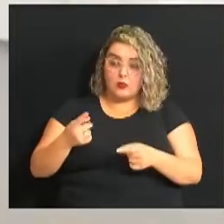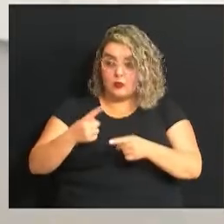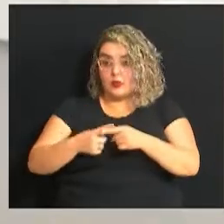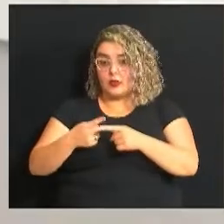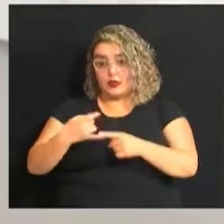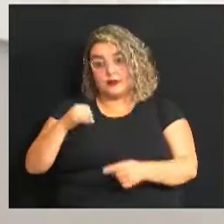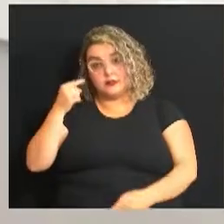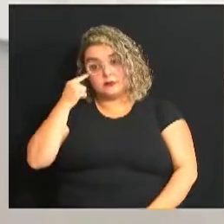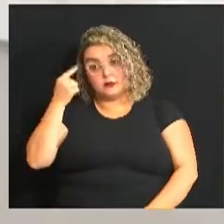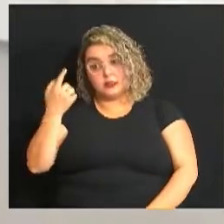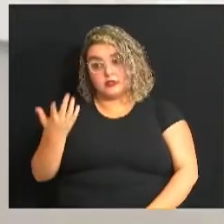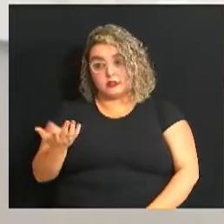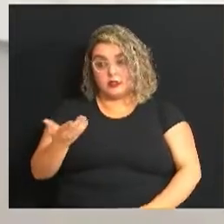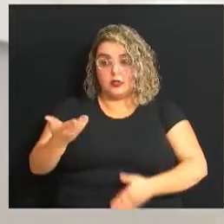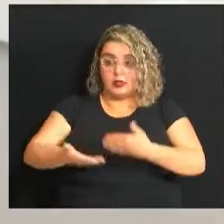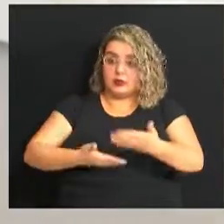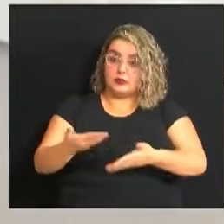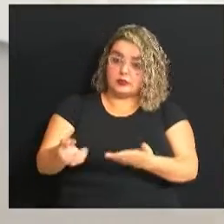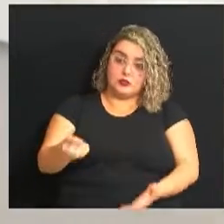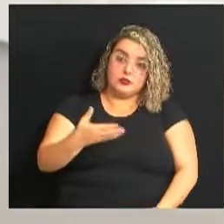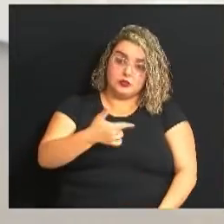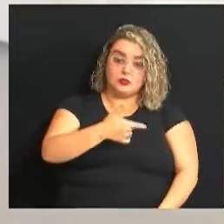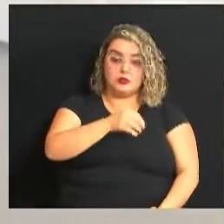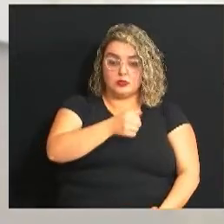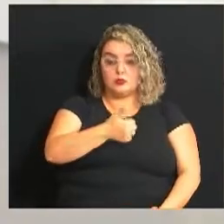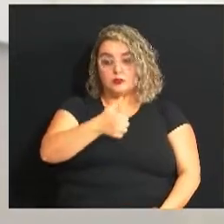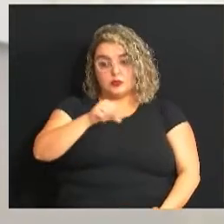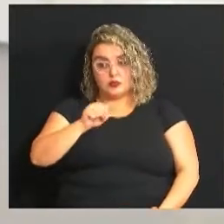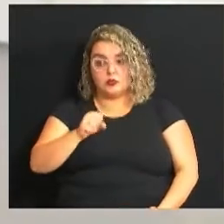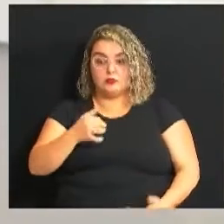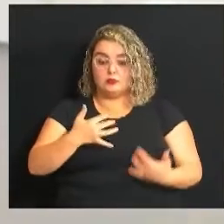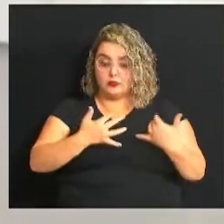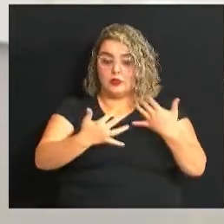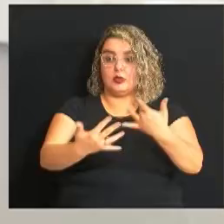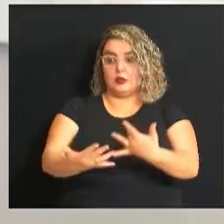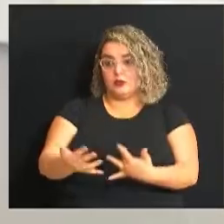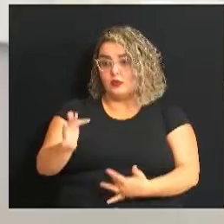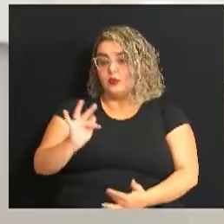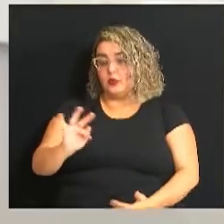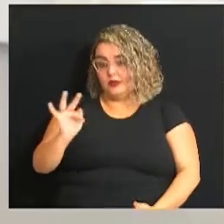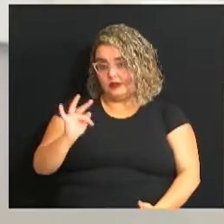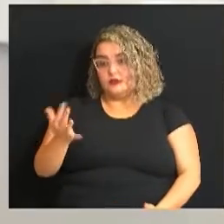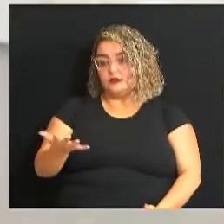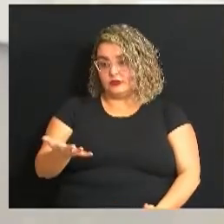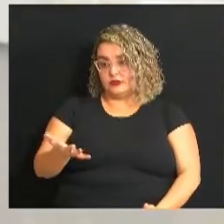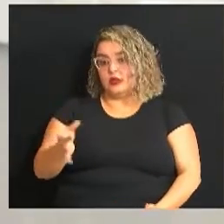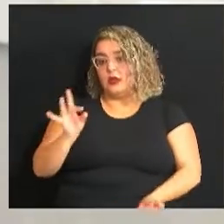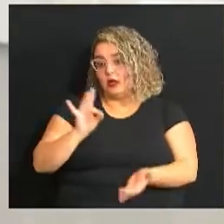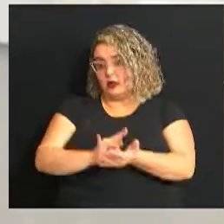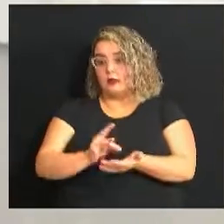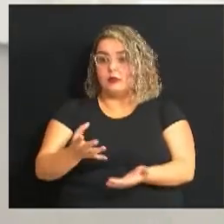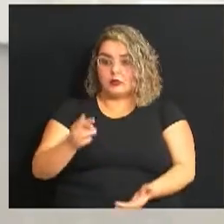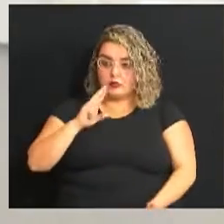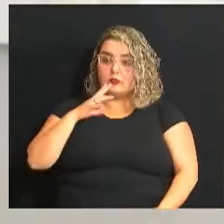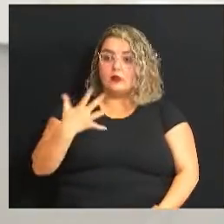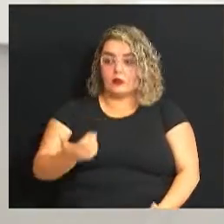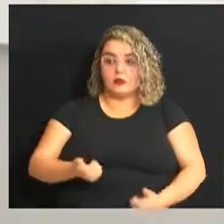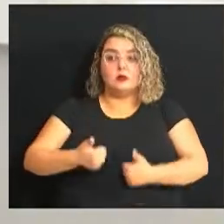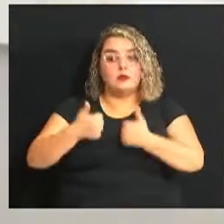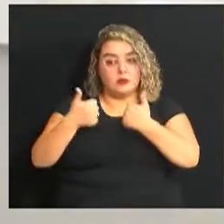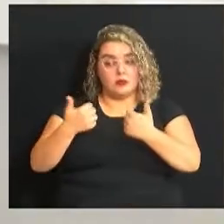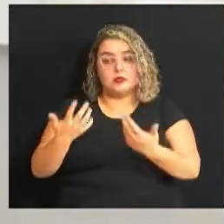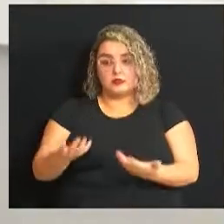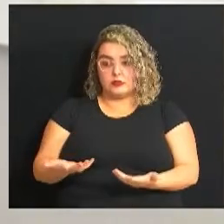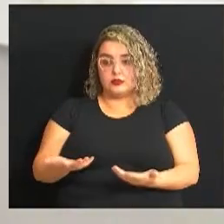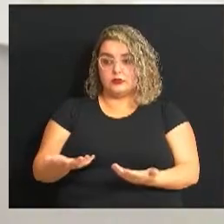pensar, é um serviço novo, né? De 2018 para cá, com a universidade, então realmente o resultado para a gente foi muito positivo.